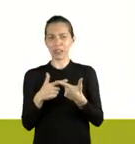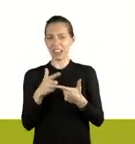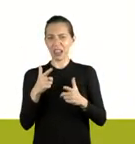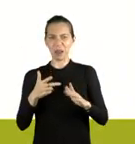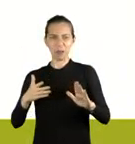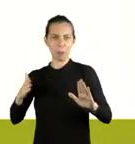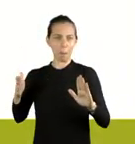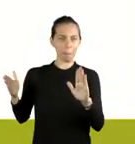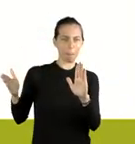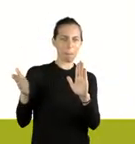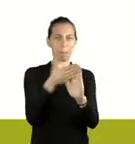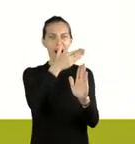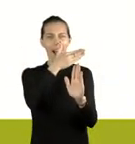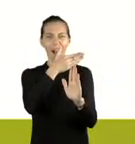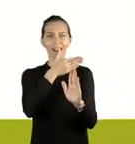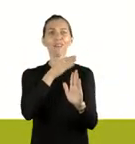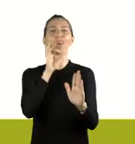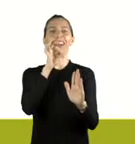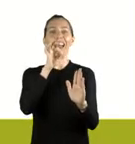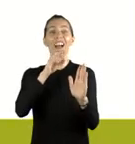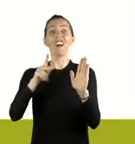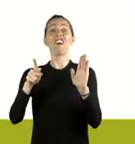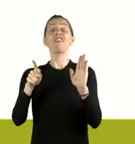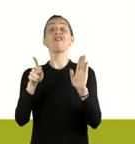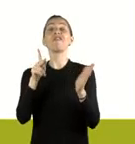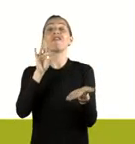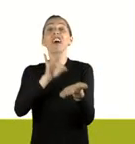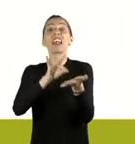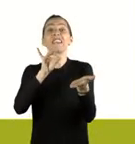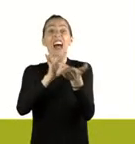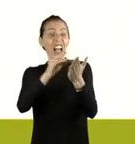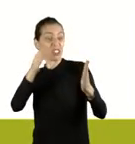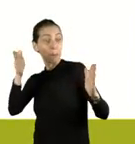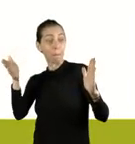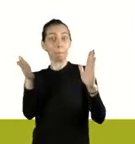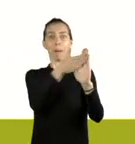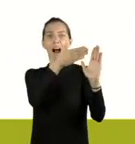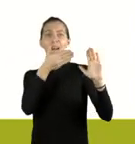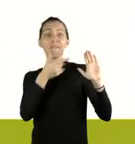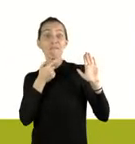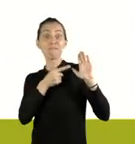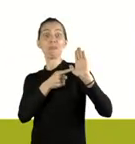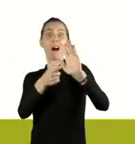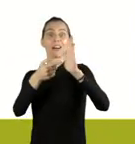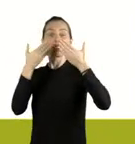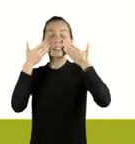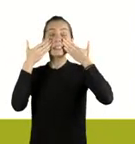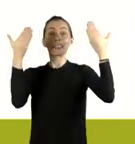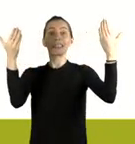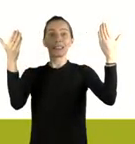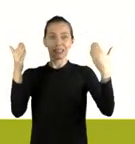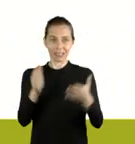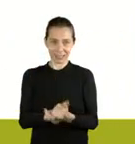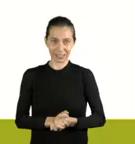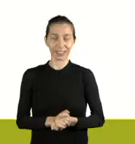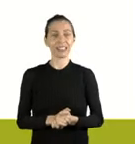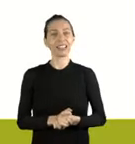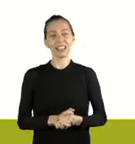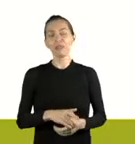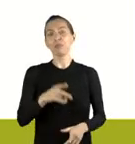tapa de realidade. Porque só falar não basta, né? Então, a gente tem que falar a